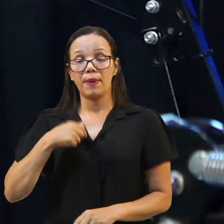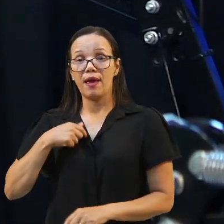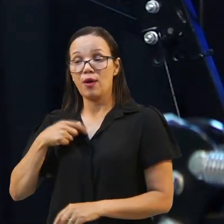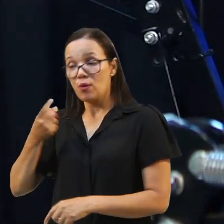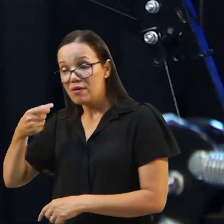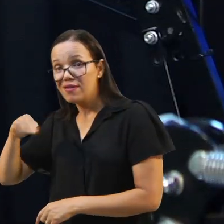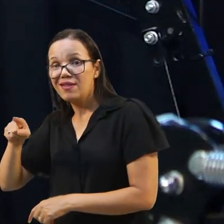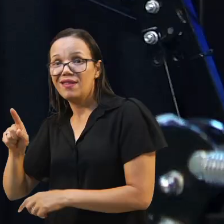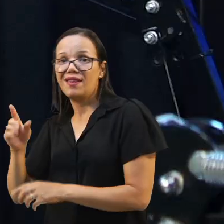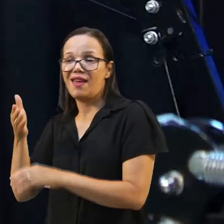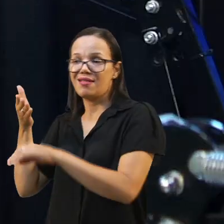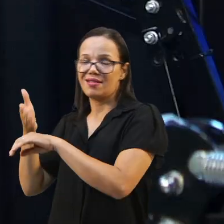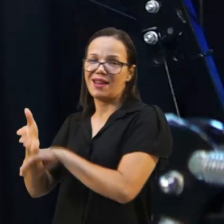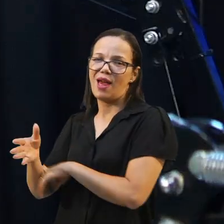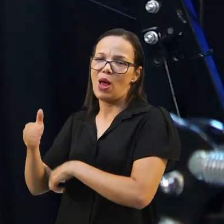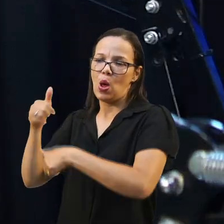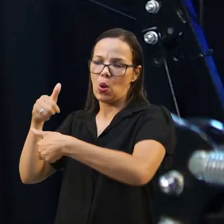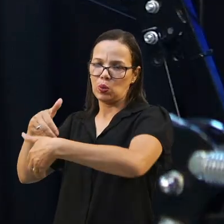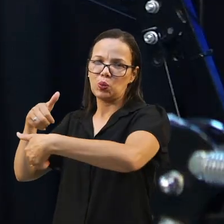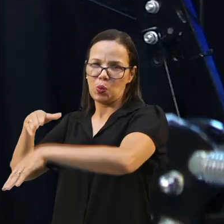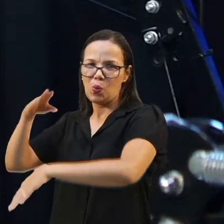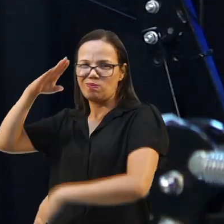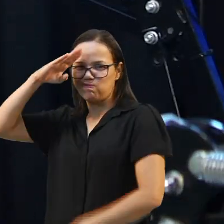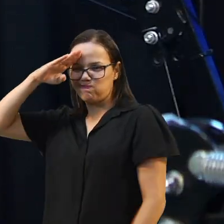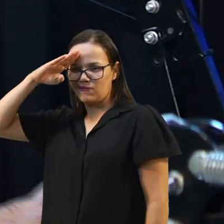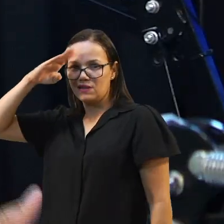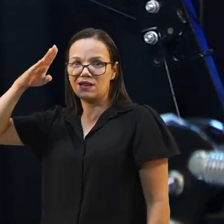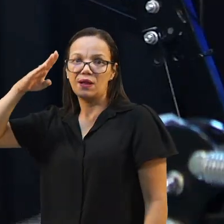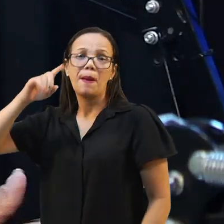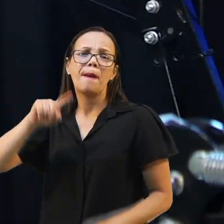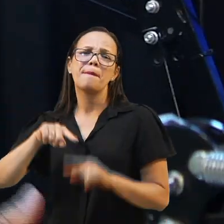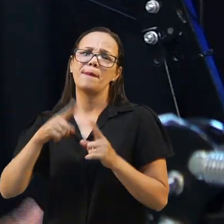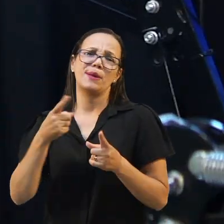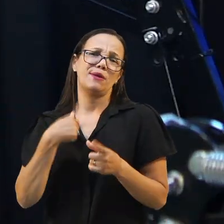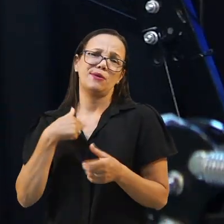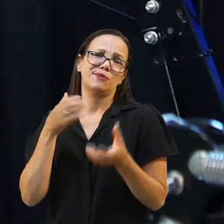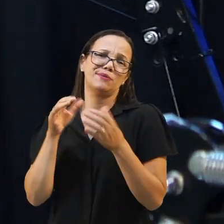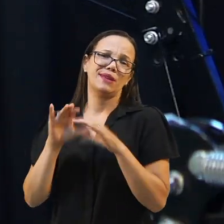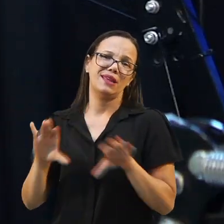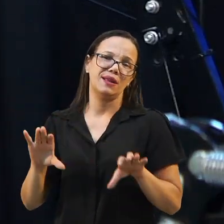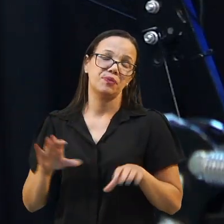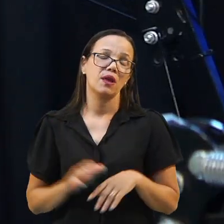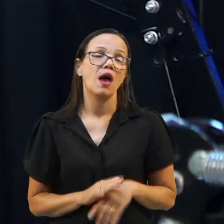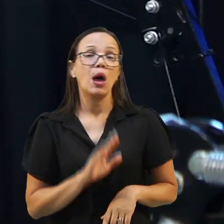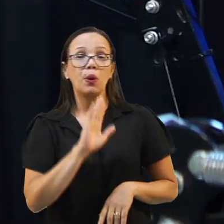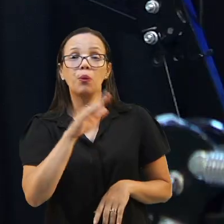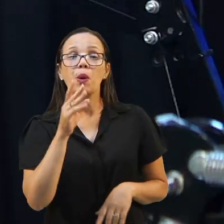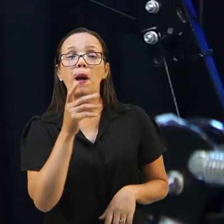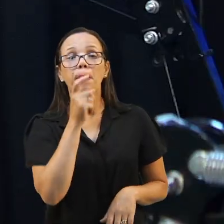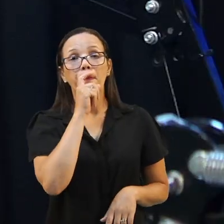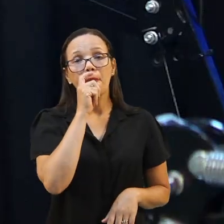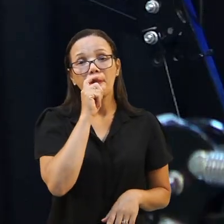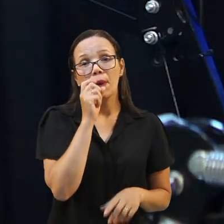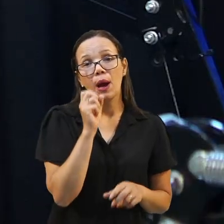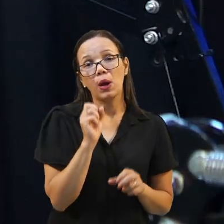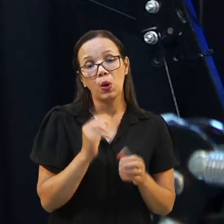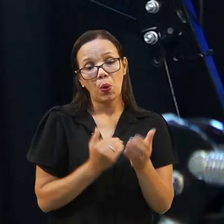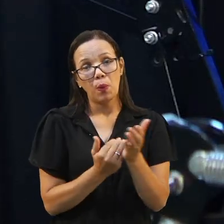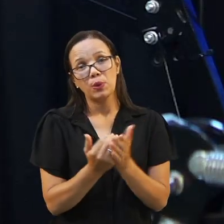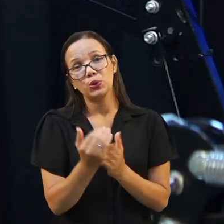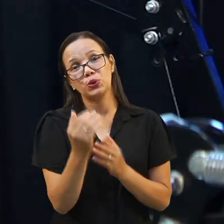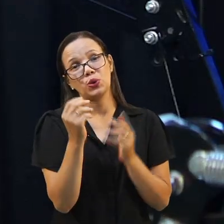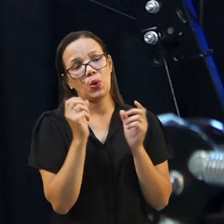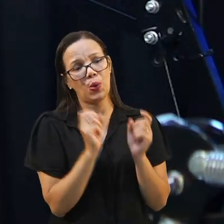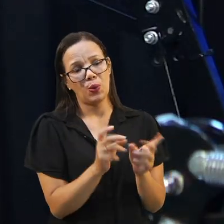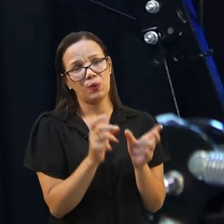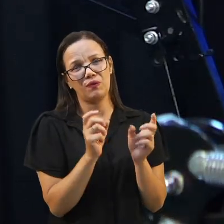era a melhor coisa. Segundo, quando meu pai começou na parte comercial, trabalhava